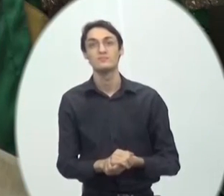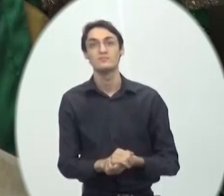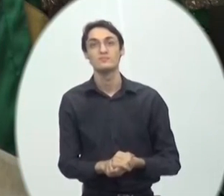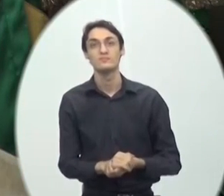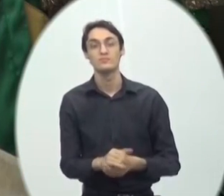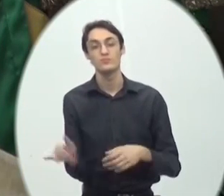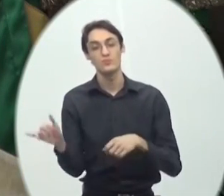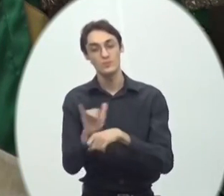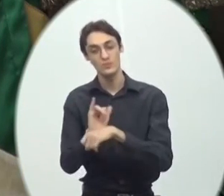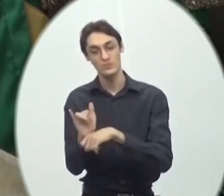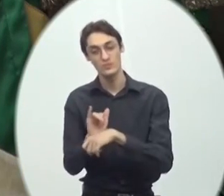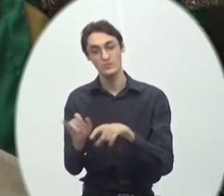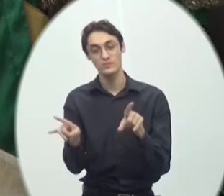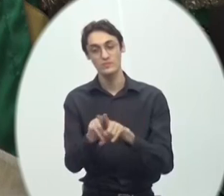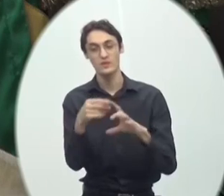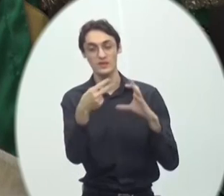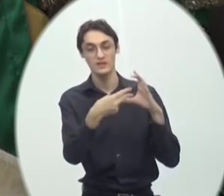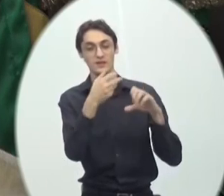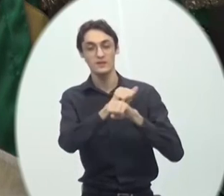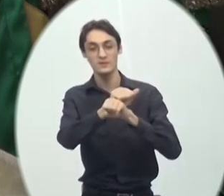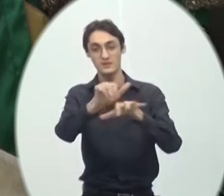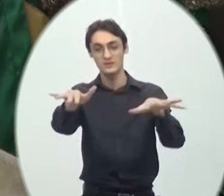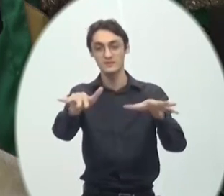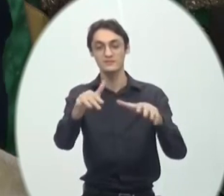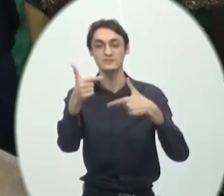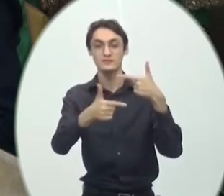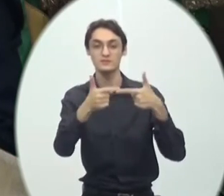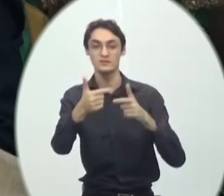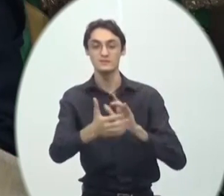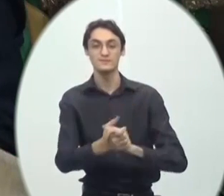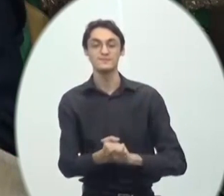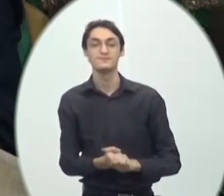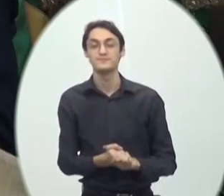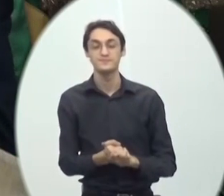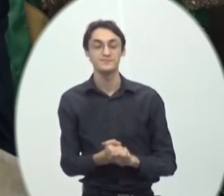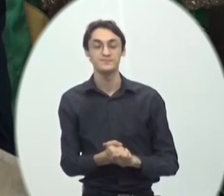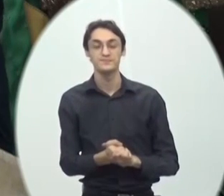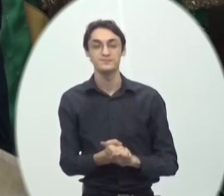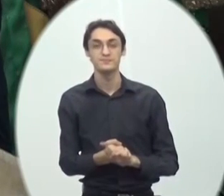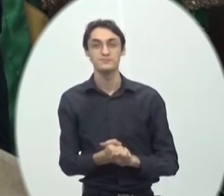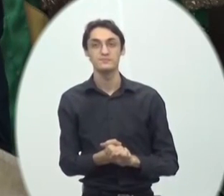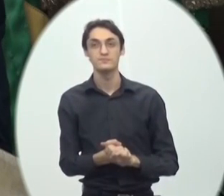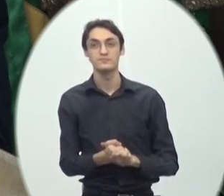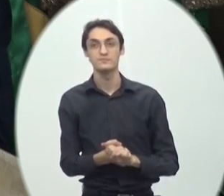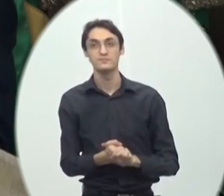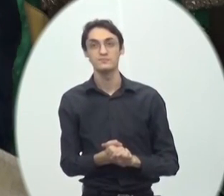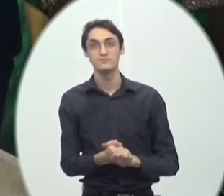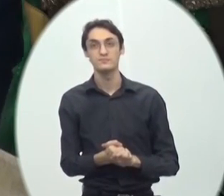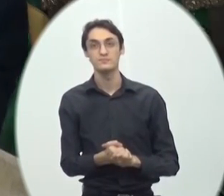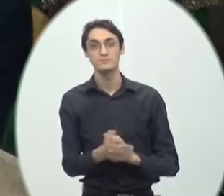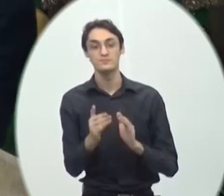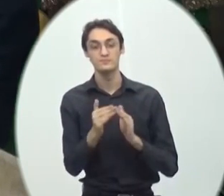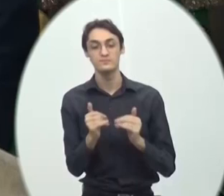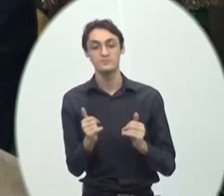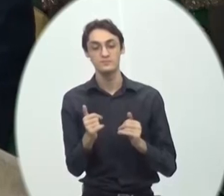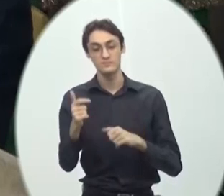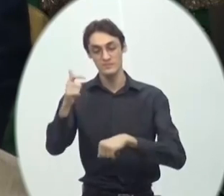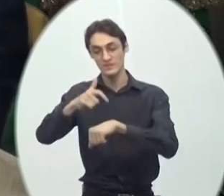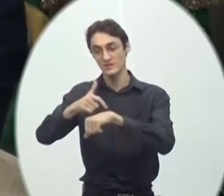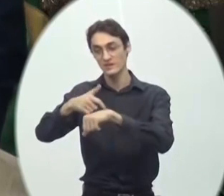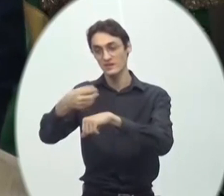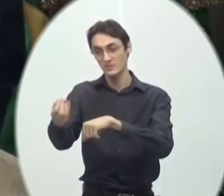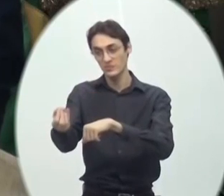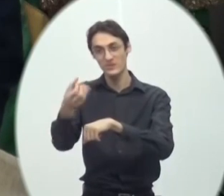canal que essa Câmara transmite esse trabalho. Senhor presidente, eu até pedi encarecidamente